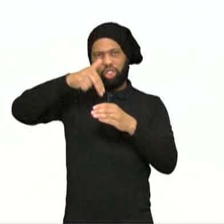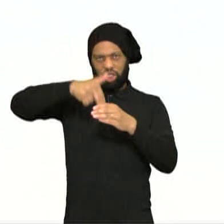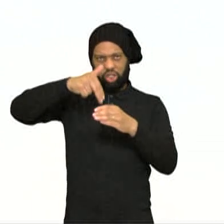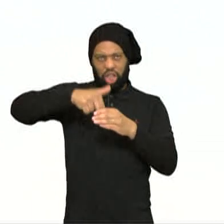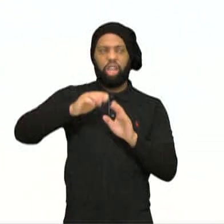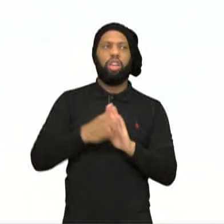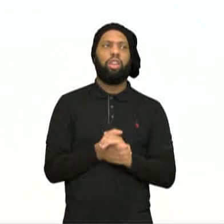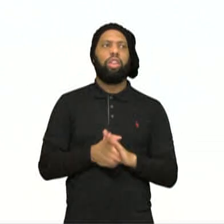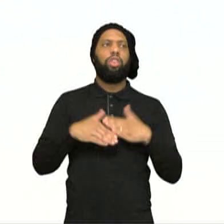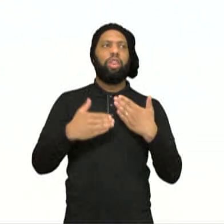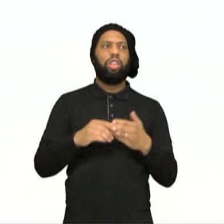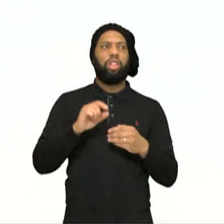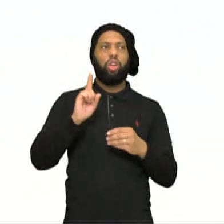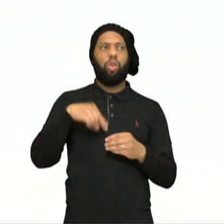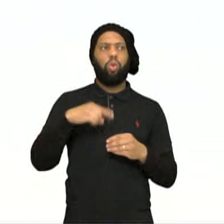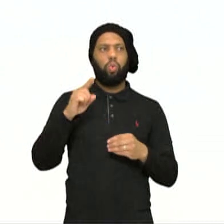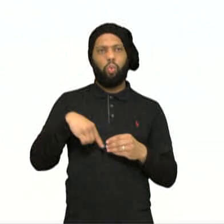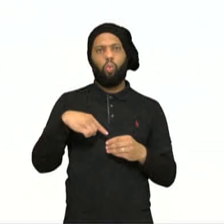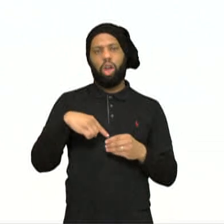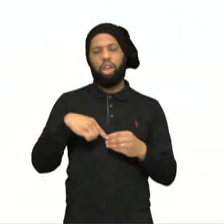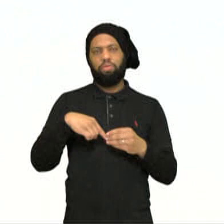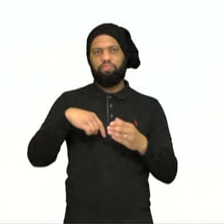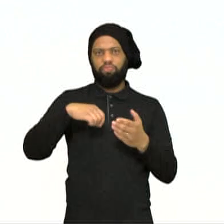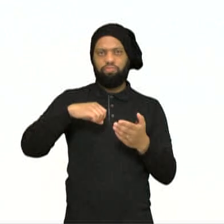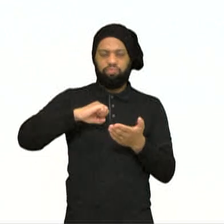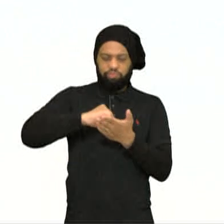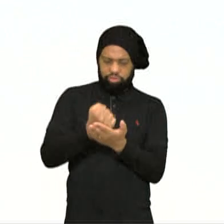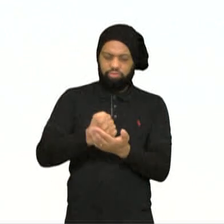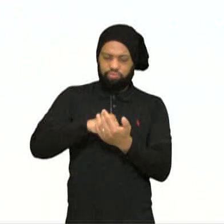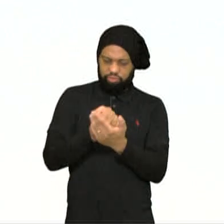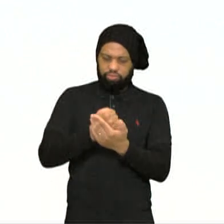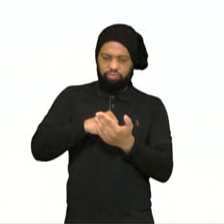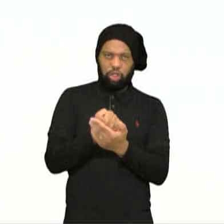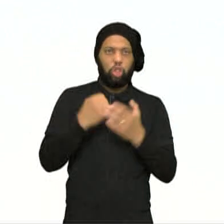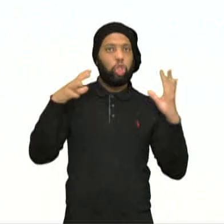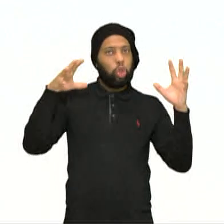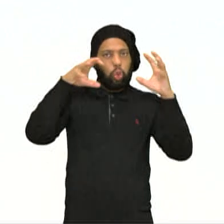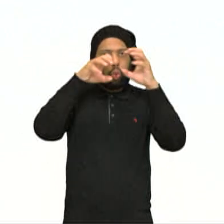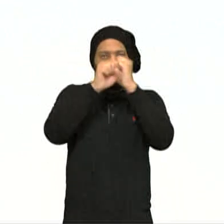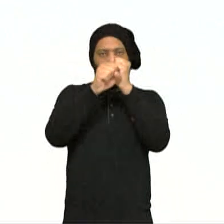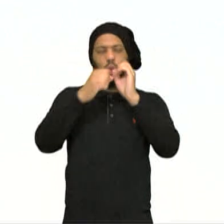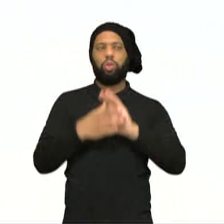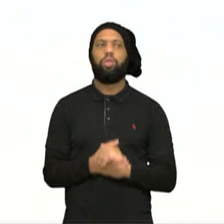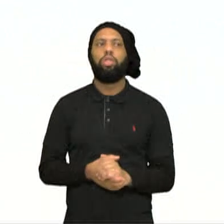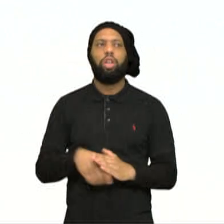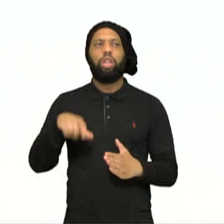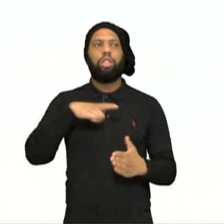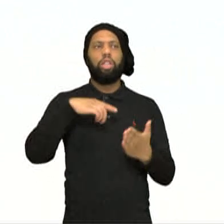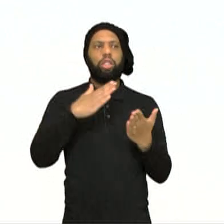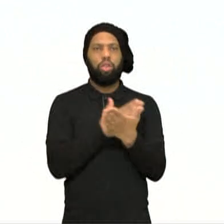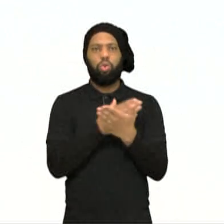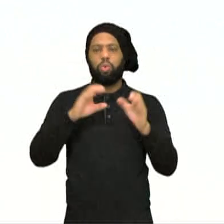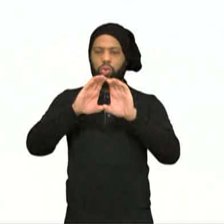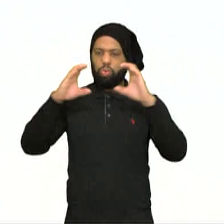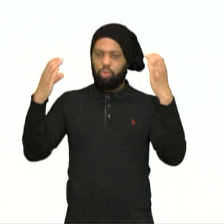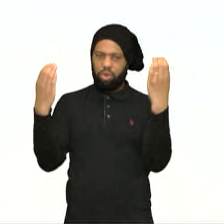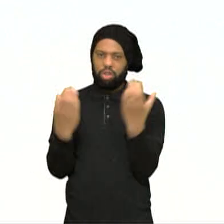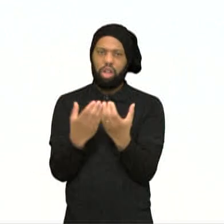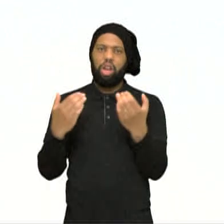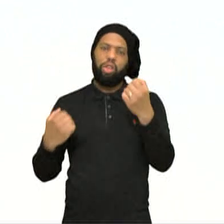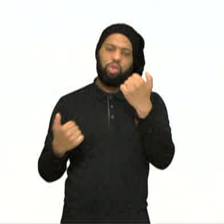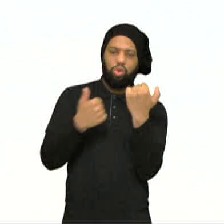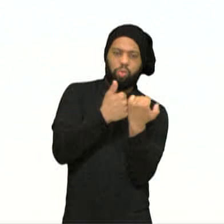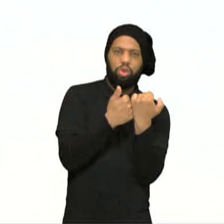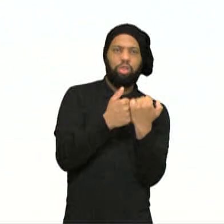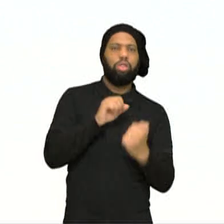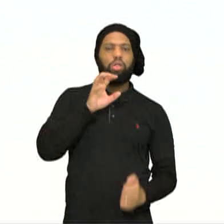oxidação, então ele é transparente e quando vem, né, quando é extraído, ele fica escuro. Algumas comunidades já estão substituindo esse